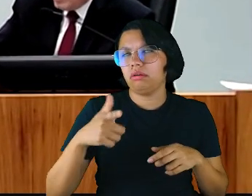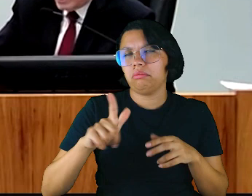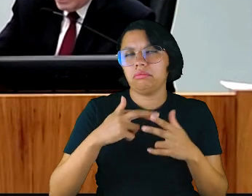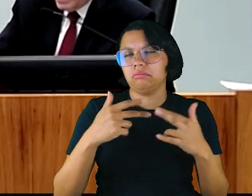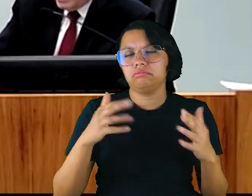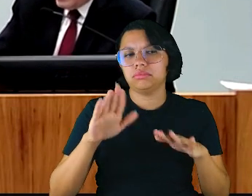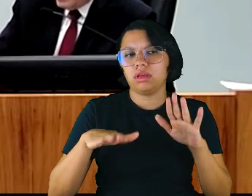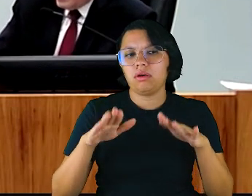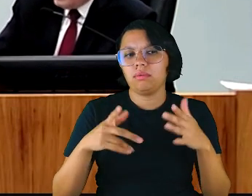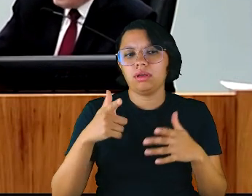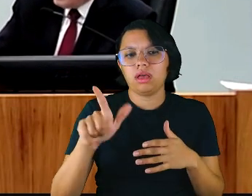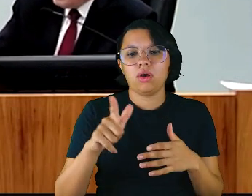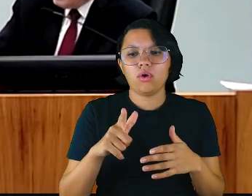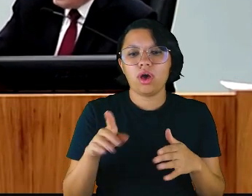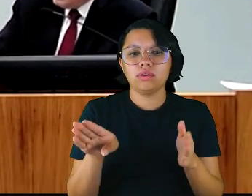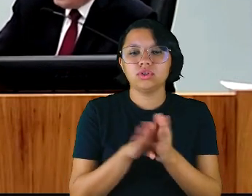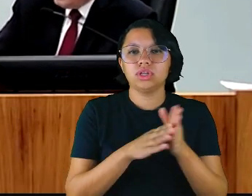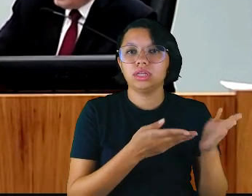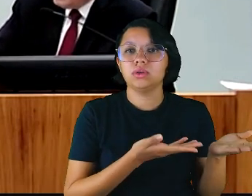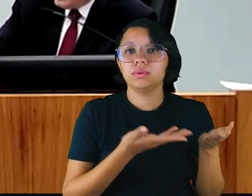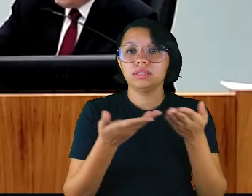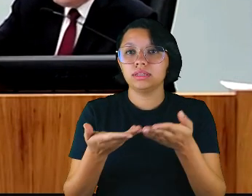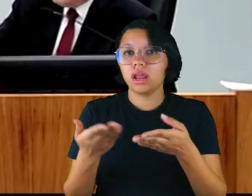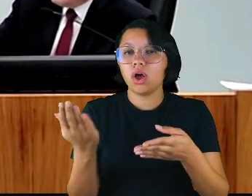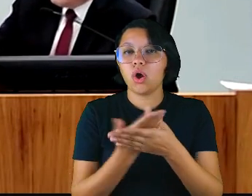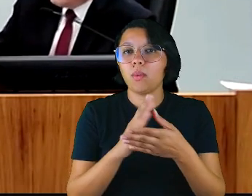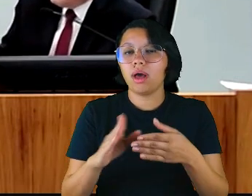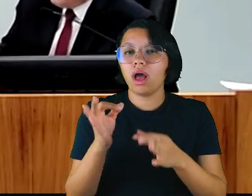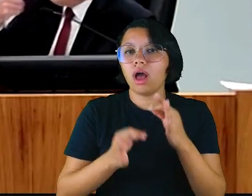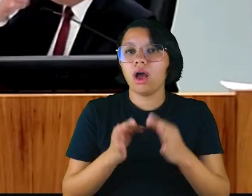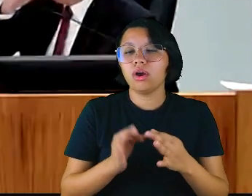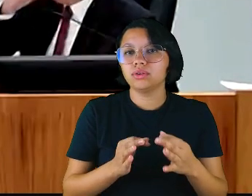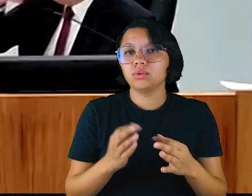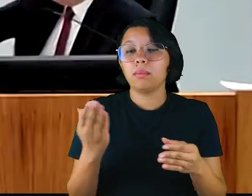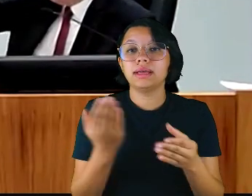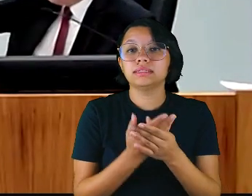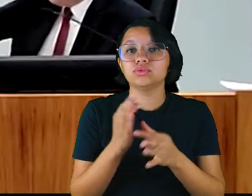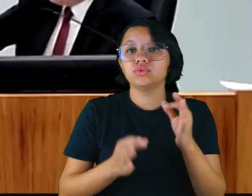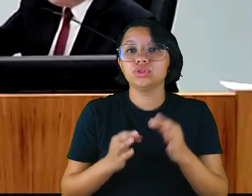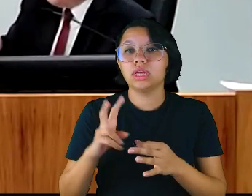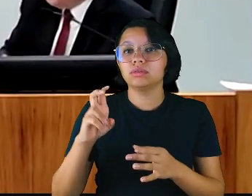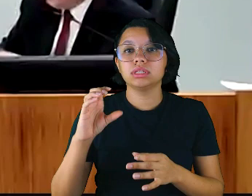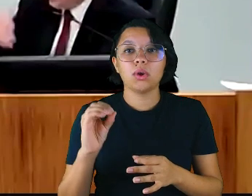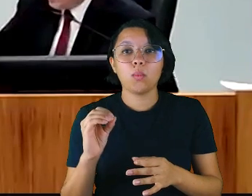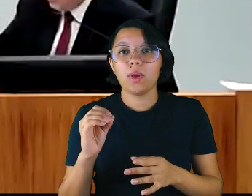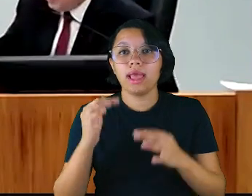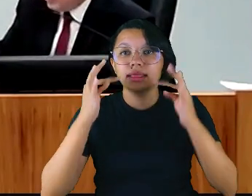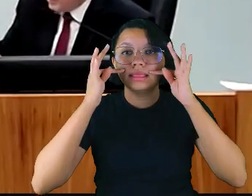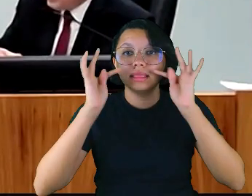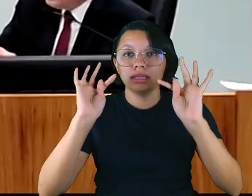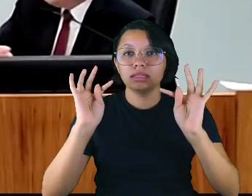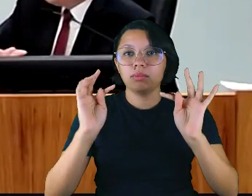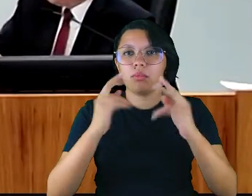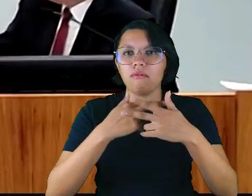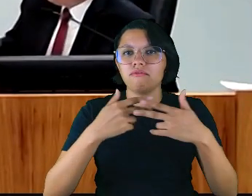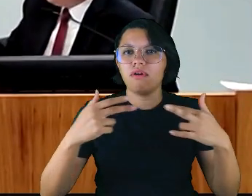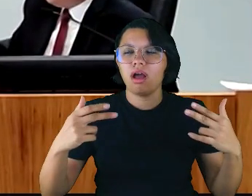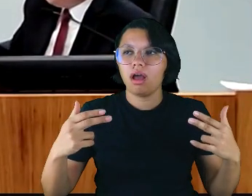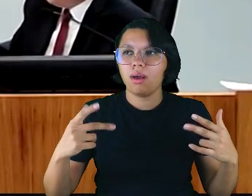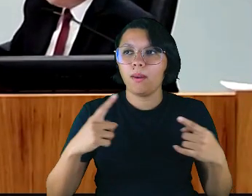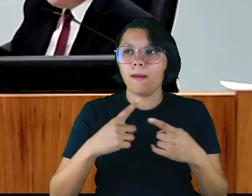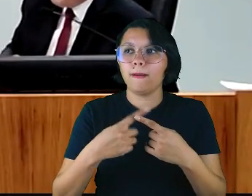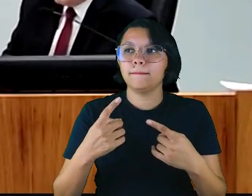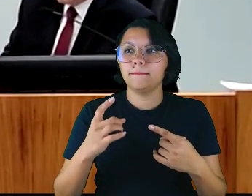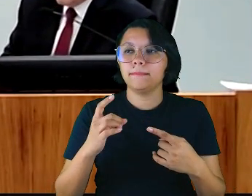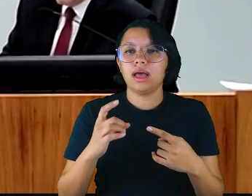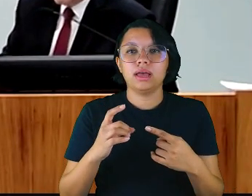qualquer outra, chegar e eu venho e trago numa ação judicial 50 testemunhas, se pudesse. Trago várias